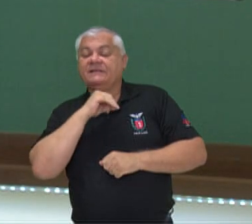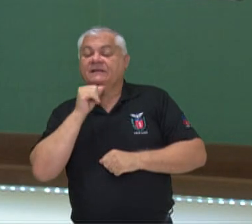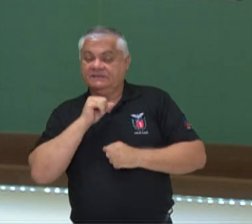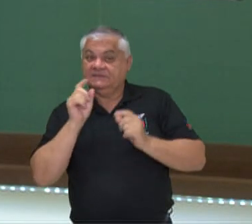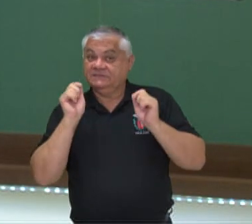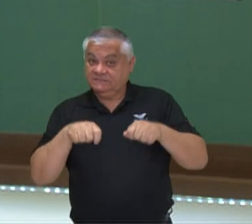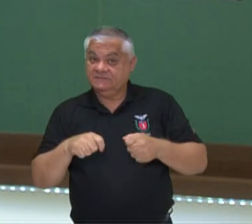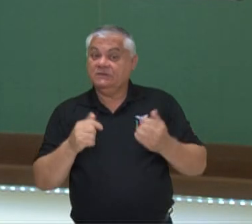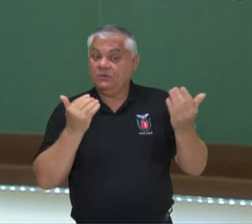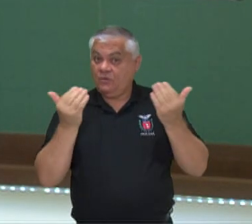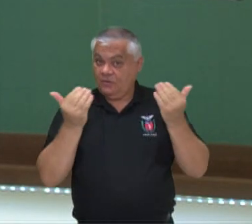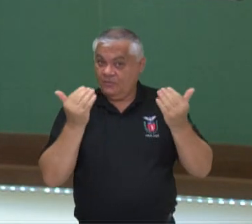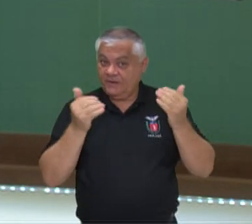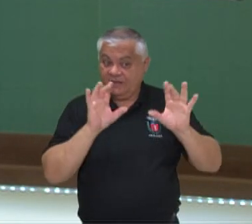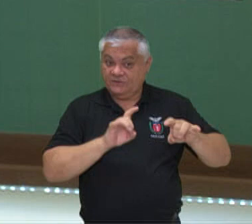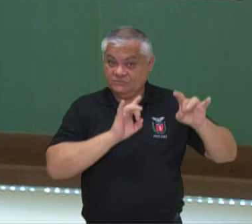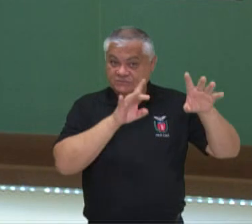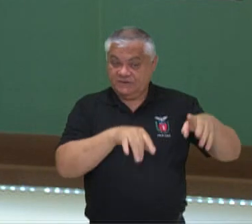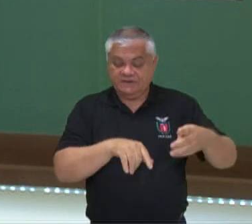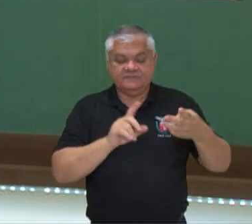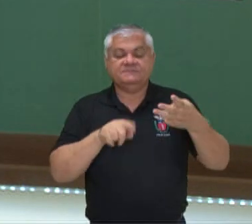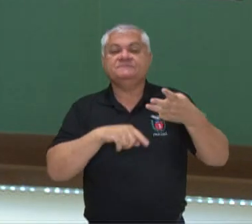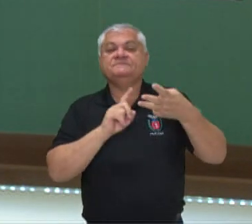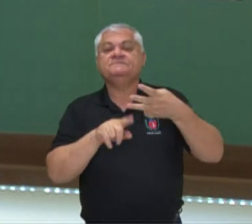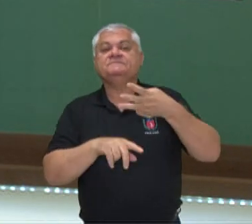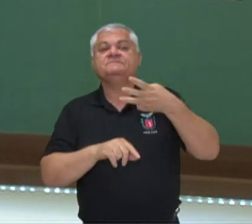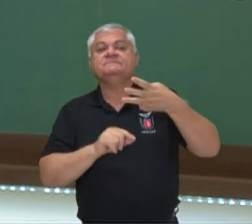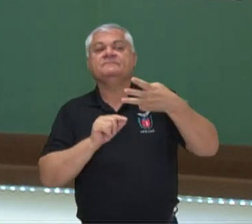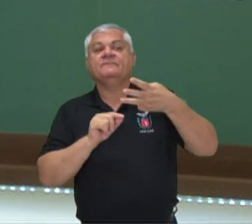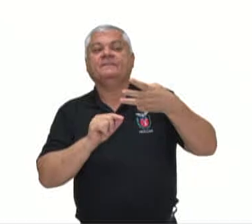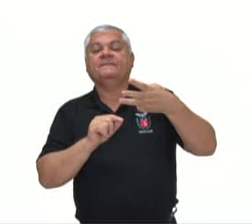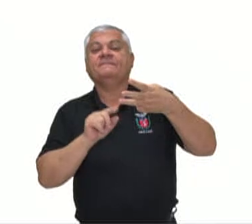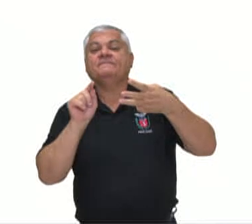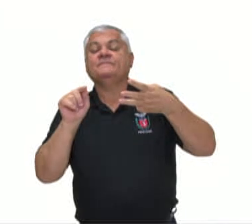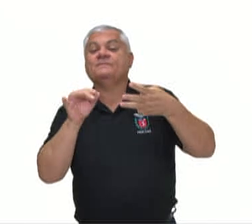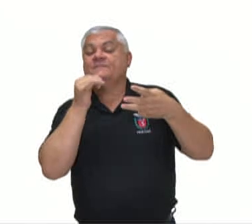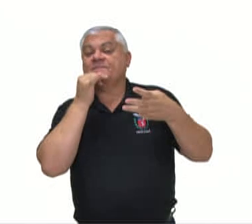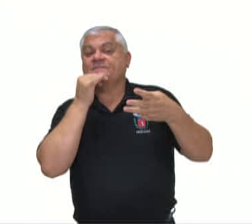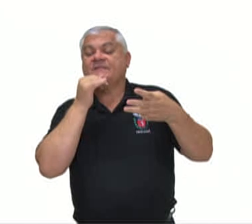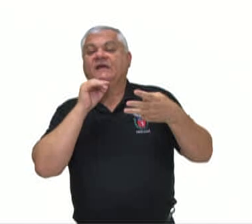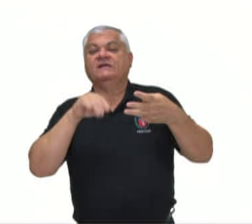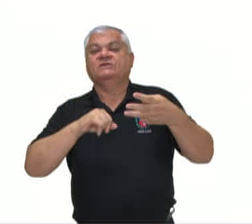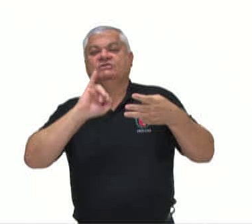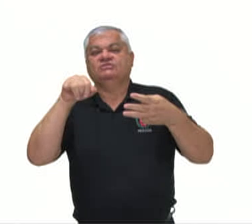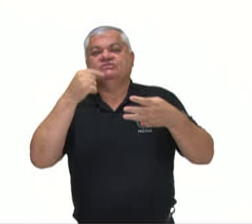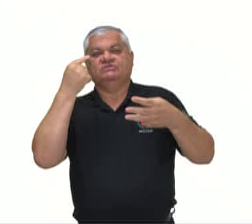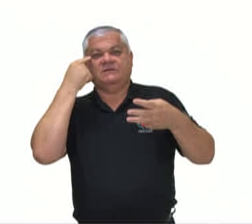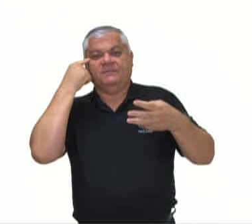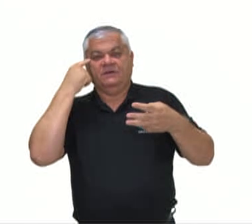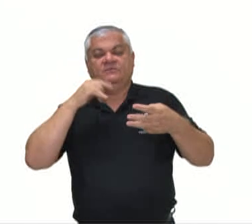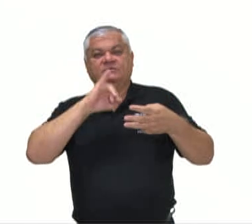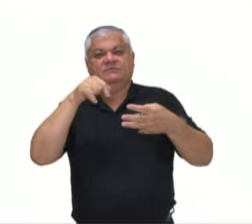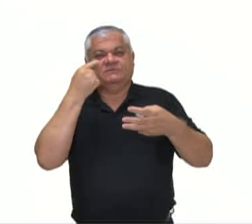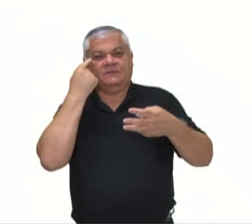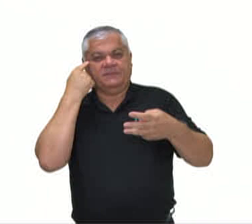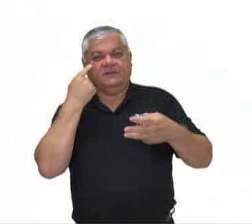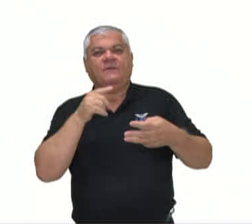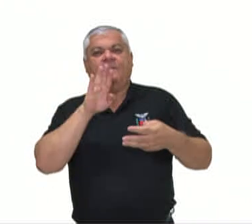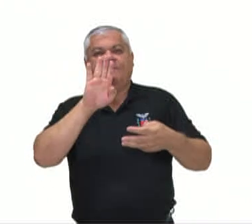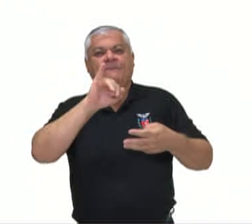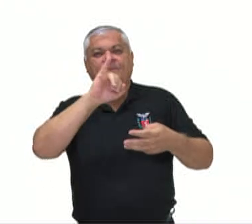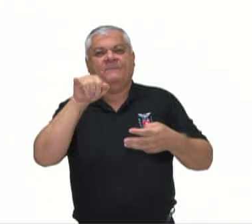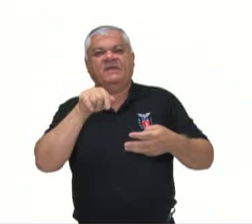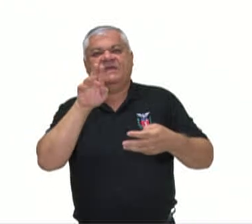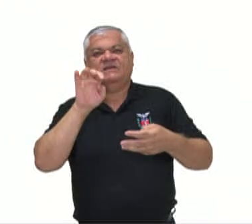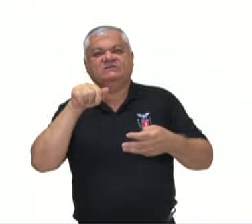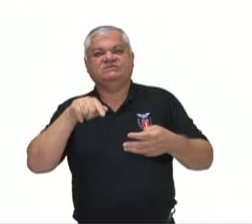comparando com os da Austrália. E number 3, where did the social network start to be used? Aonde que as mídias sociais